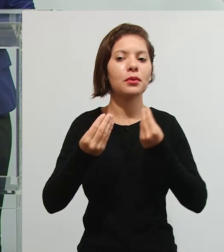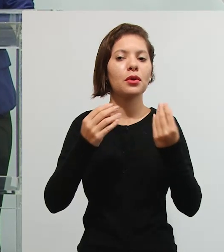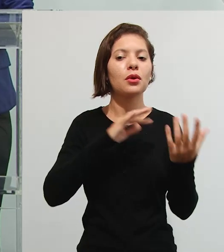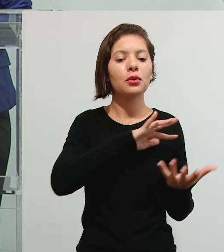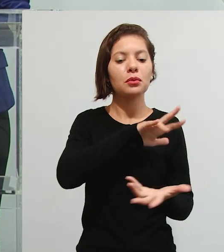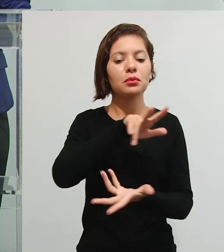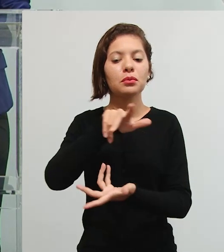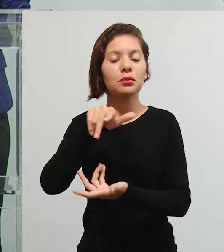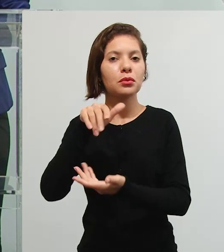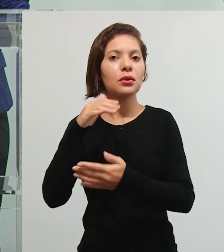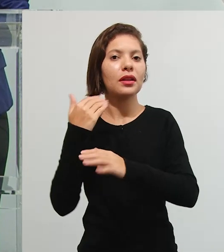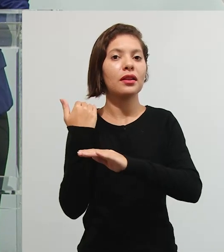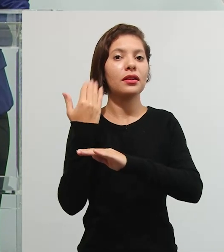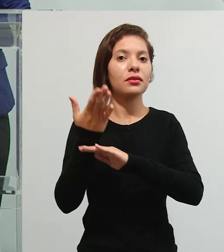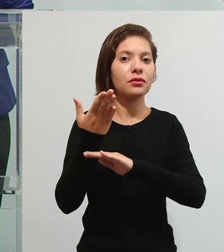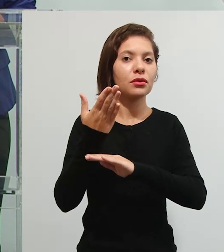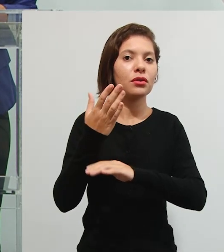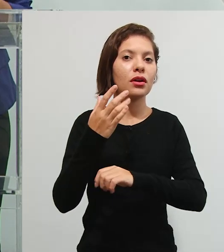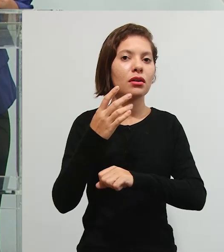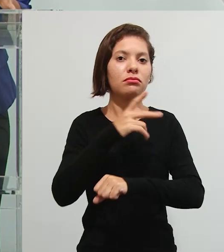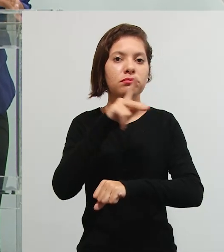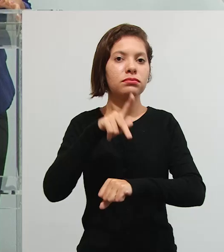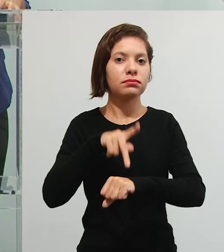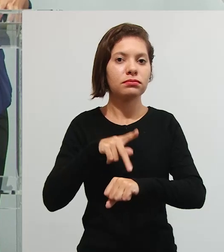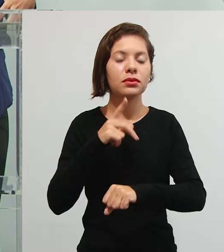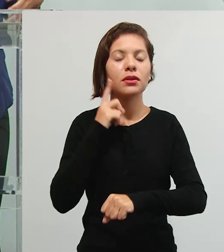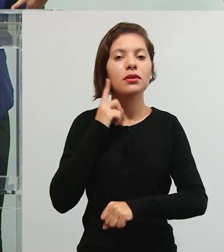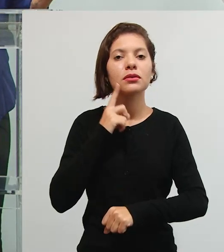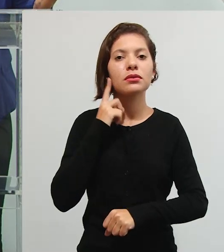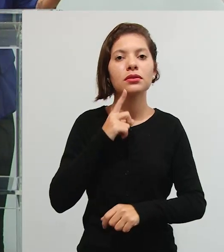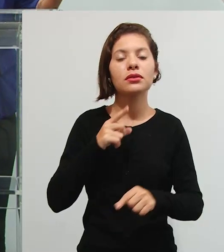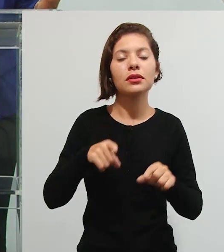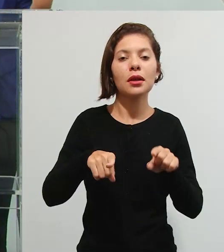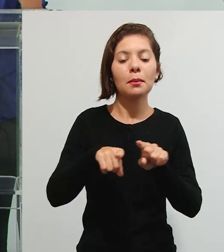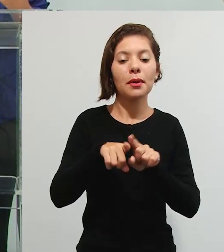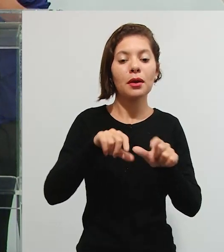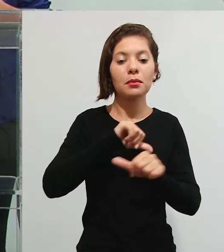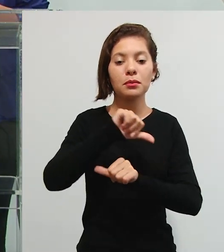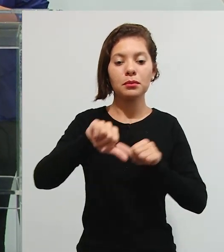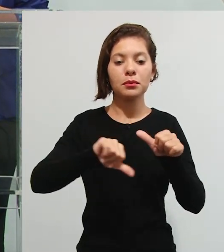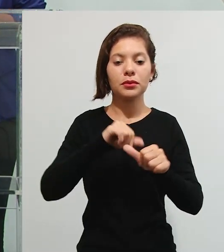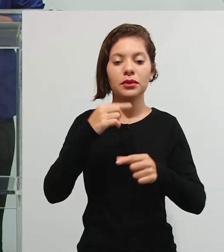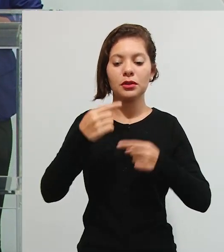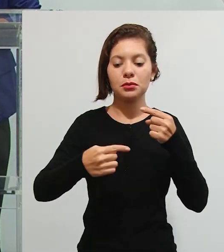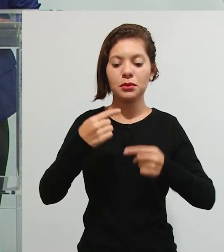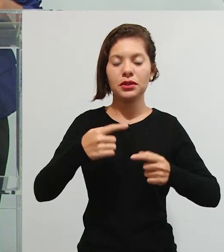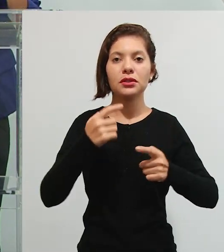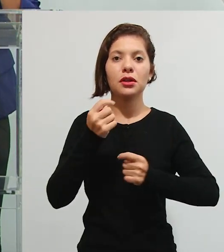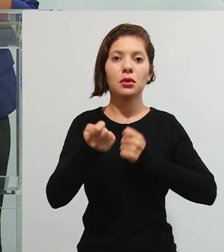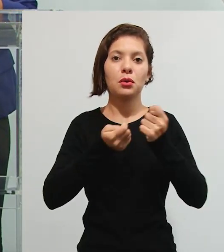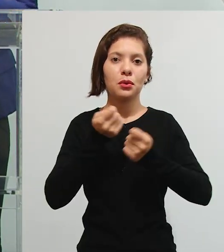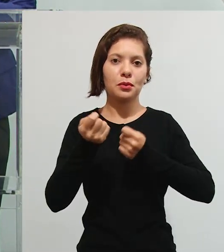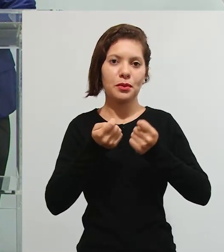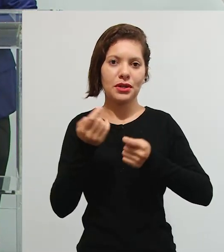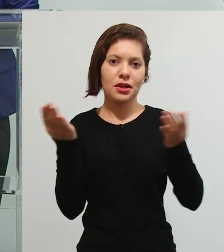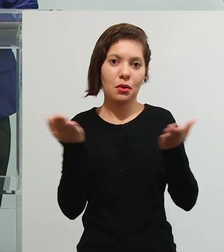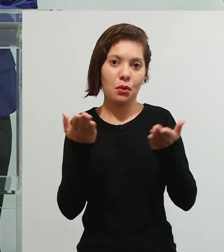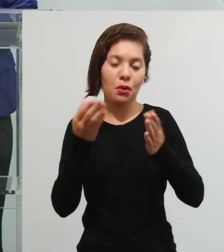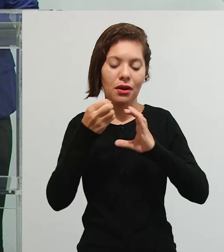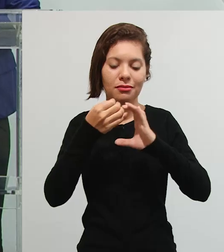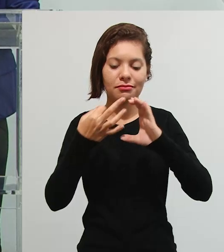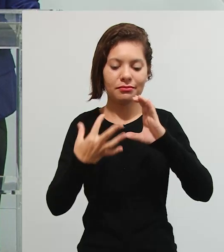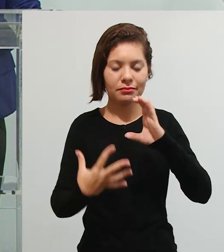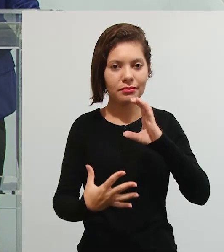internacional do próprio Estados Unidos, e também traz essas mudanças nas políticas econômicas, que nós vamos ver agora